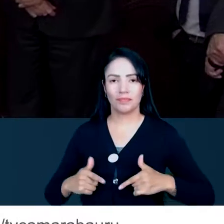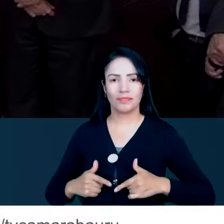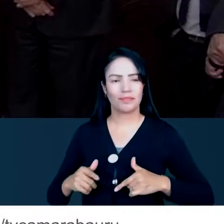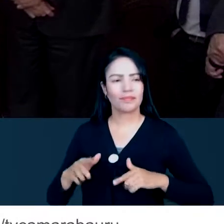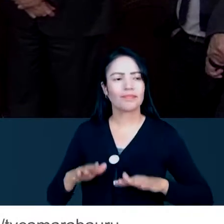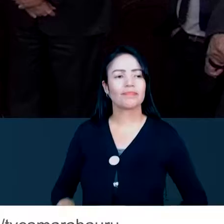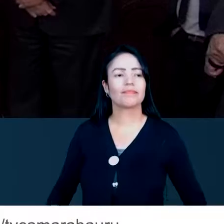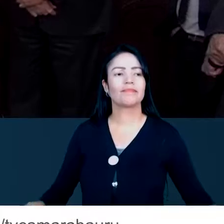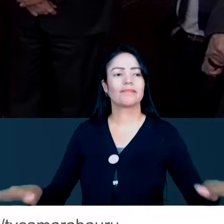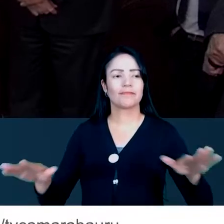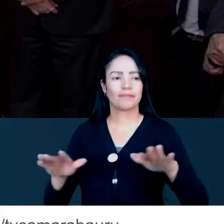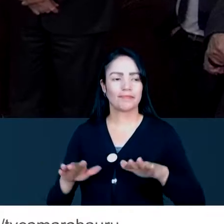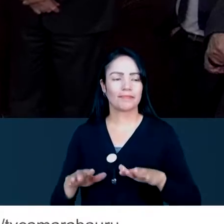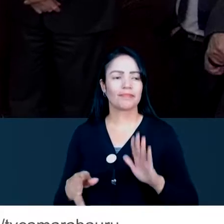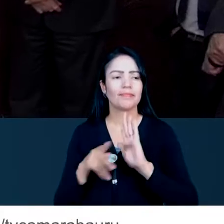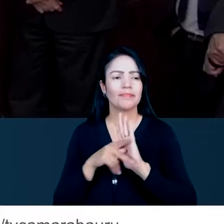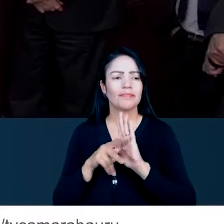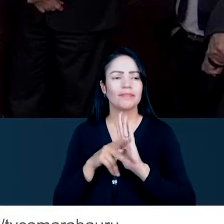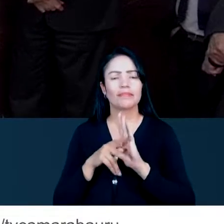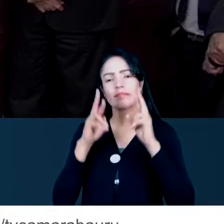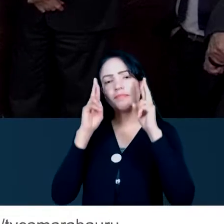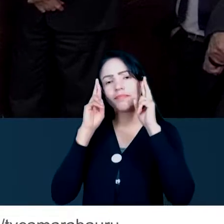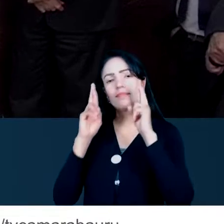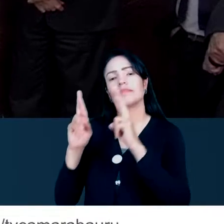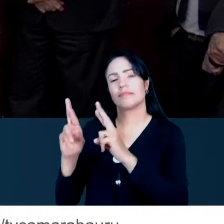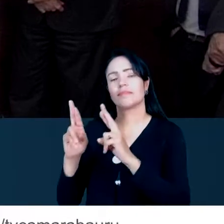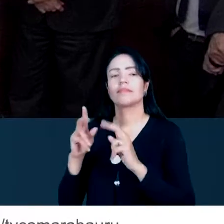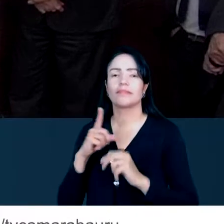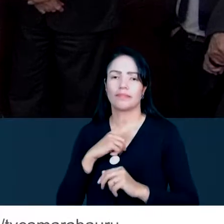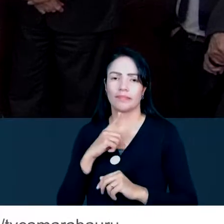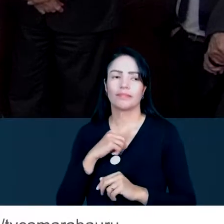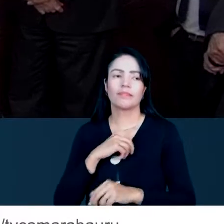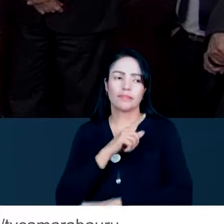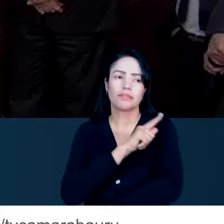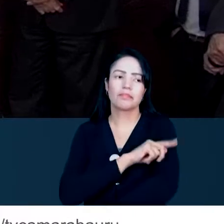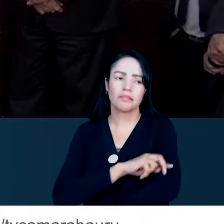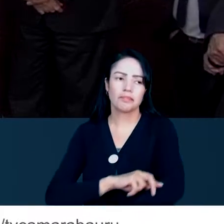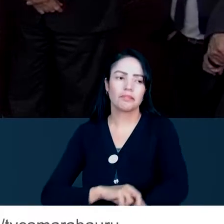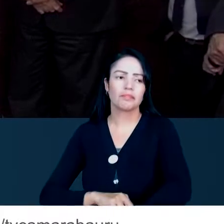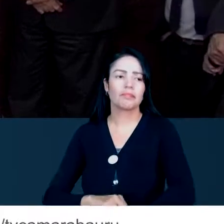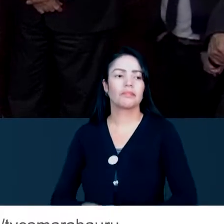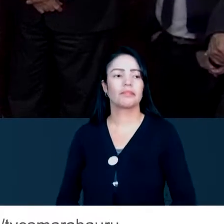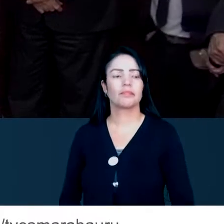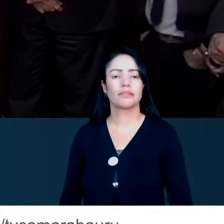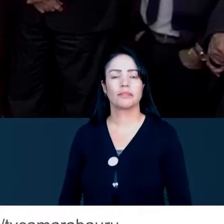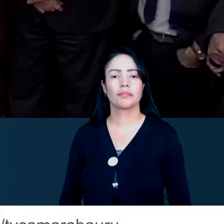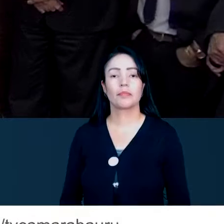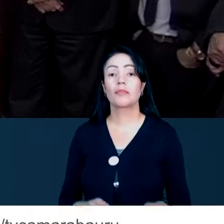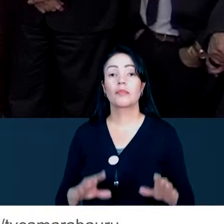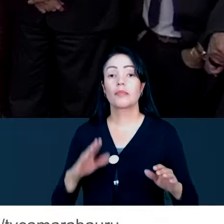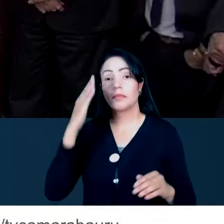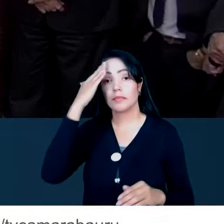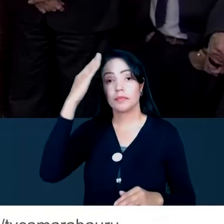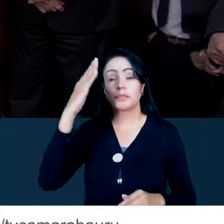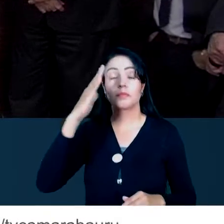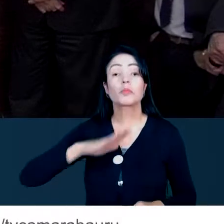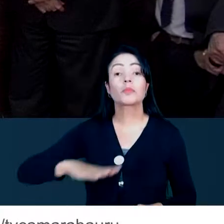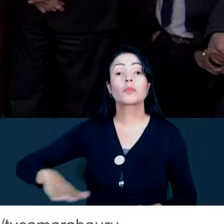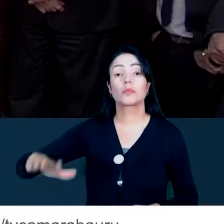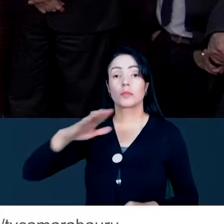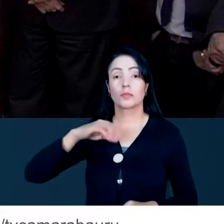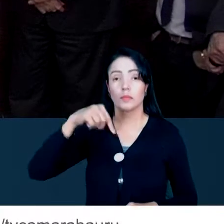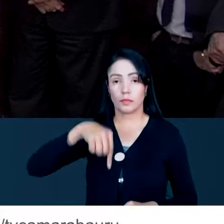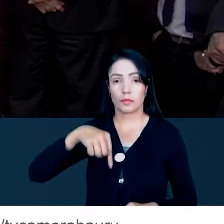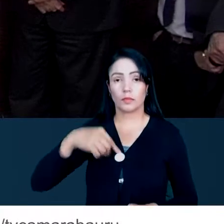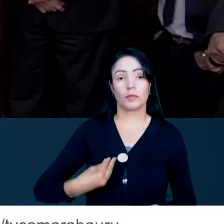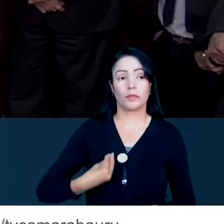o melhor para a nossa cidade, e também quero agradecer a todos os nossos amigos aqui hoje presentes. Eles são